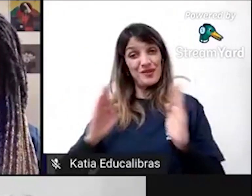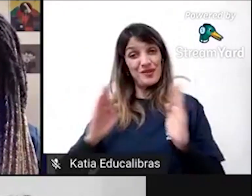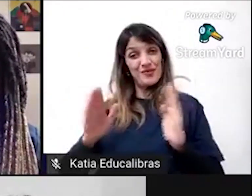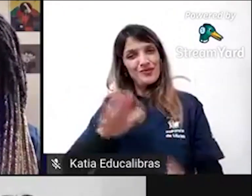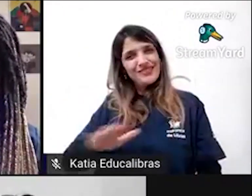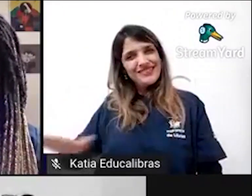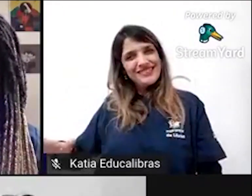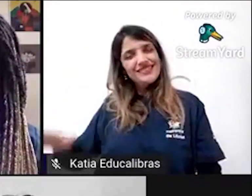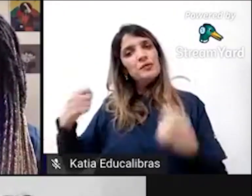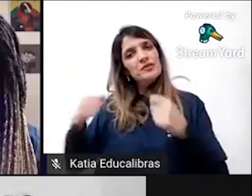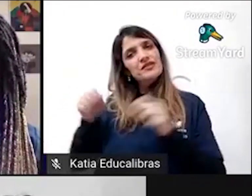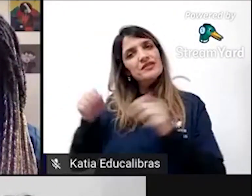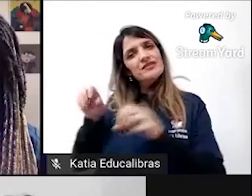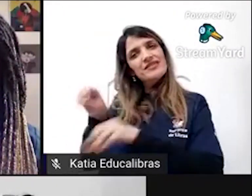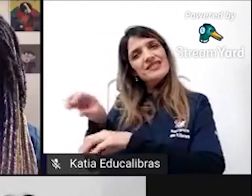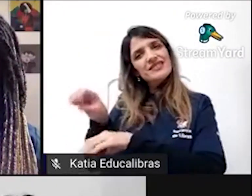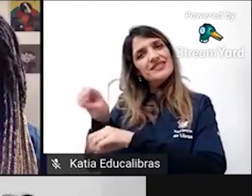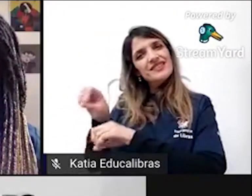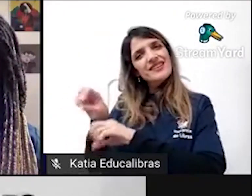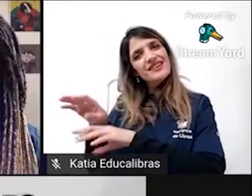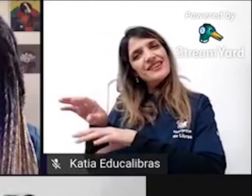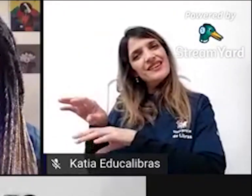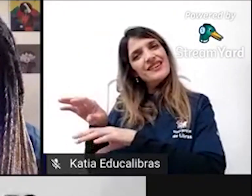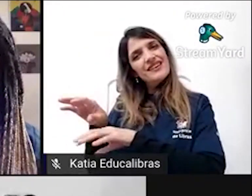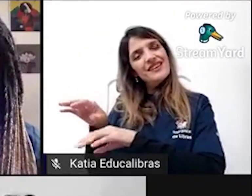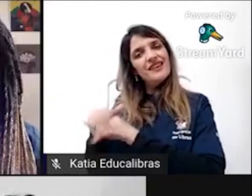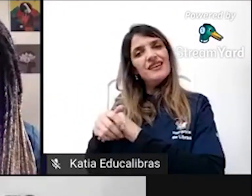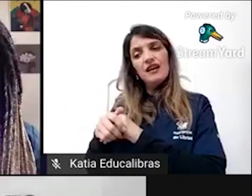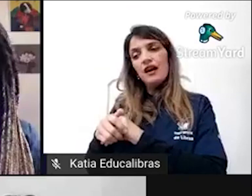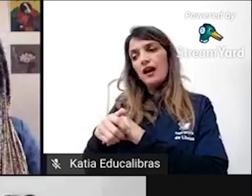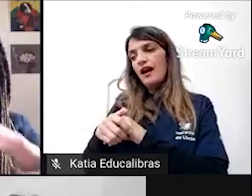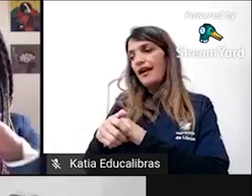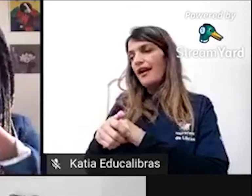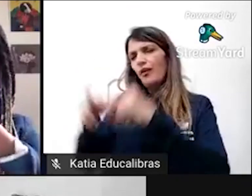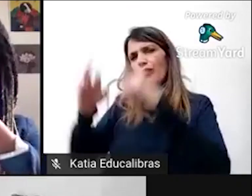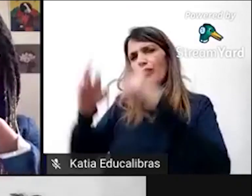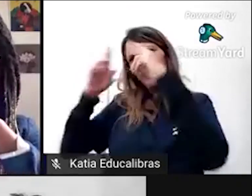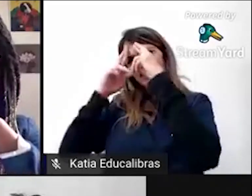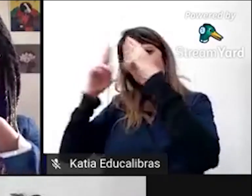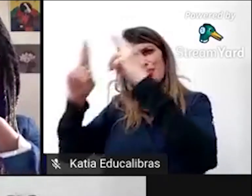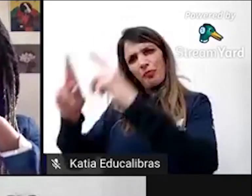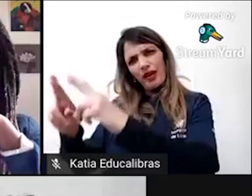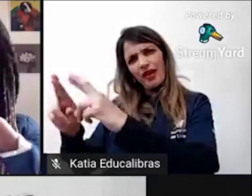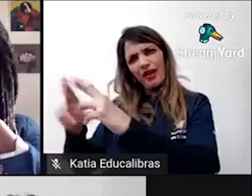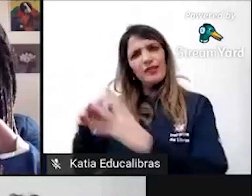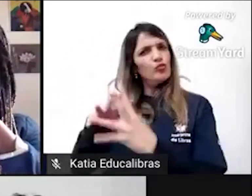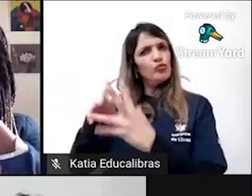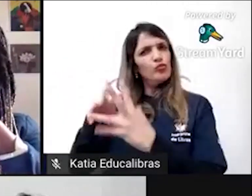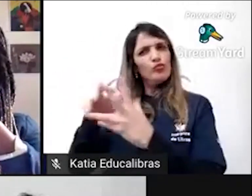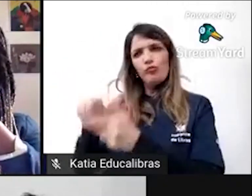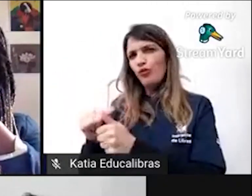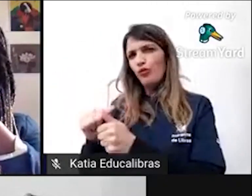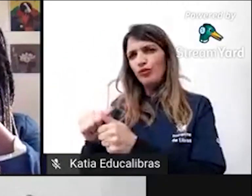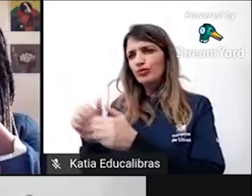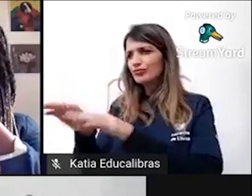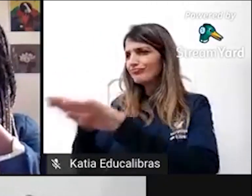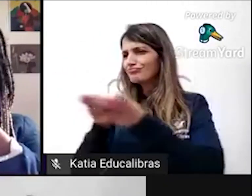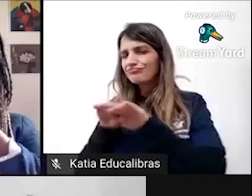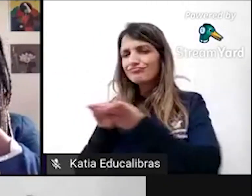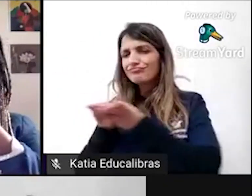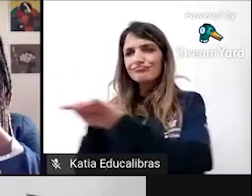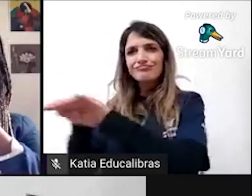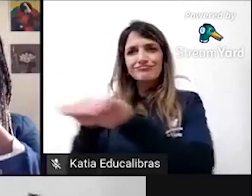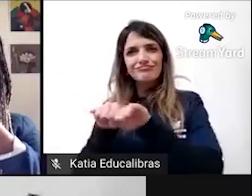ensinar, que a gente deve dizer que o outro é importante. E que o mundo é de todo mundo, e elas vão compreender. Então,